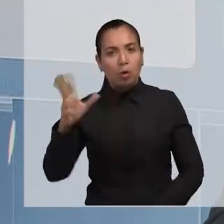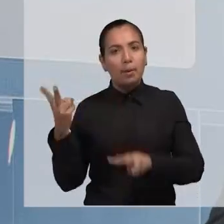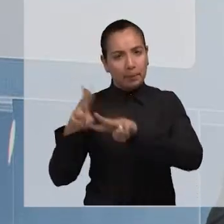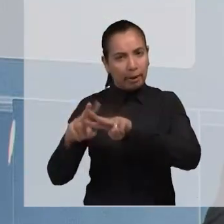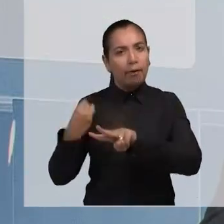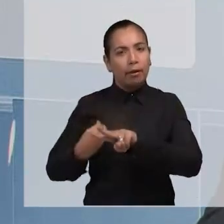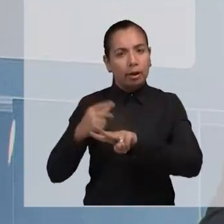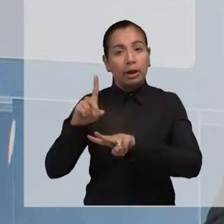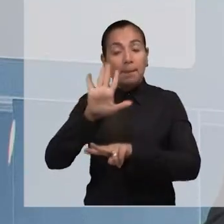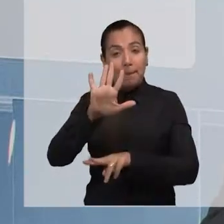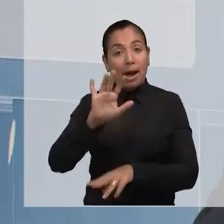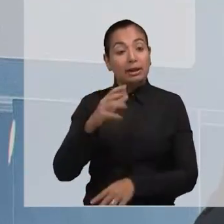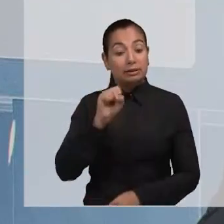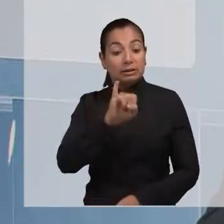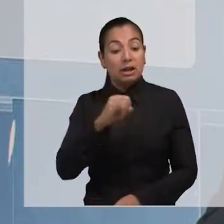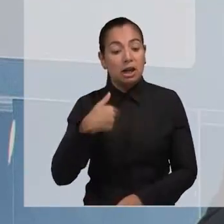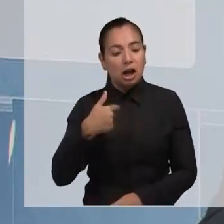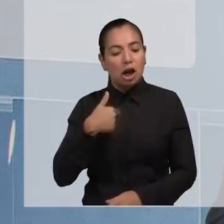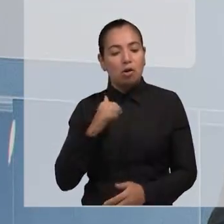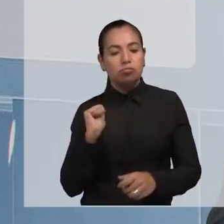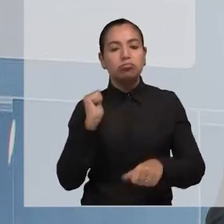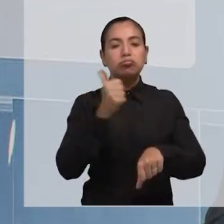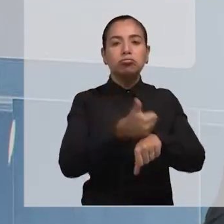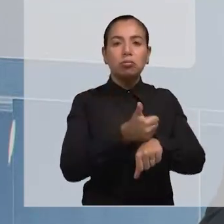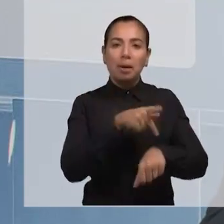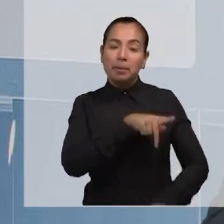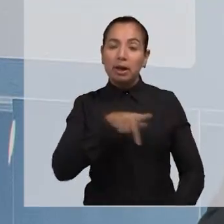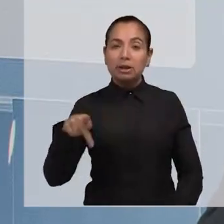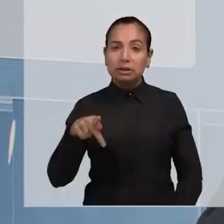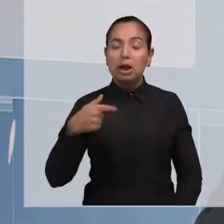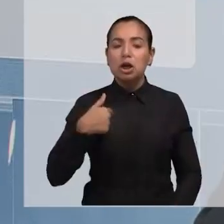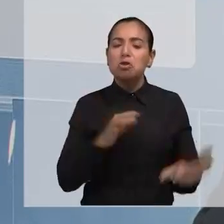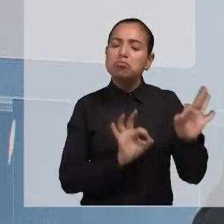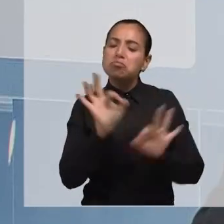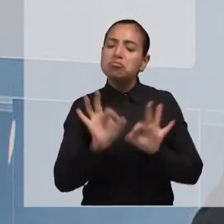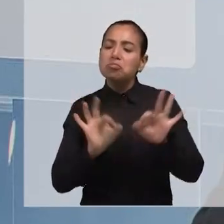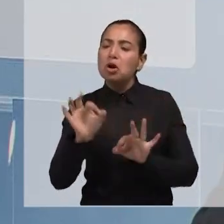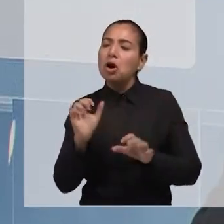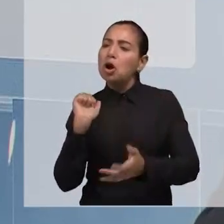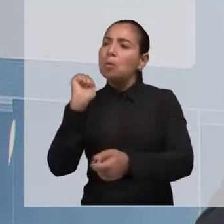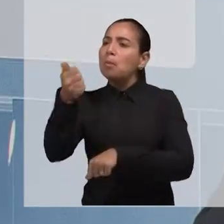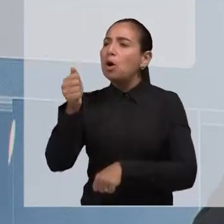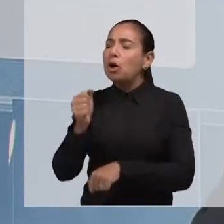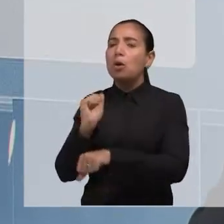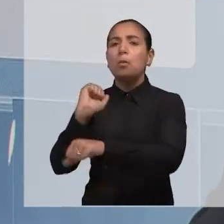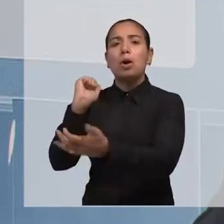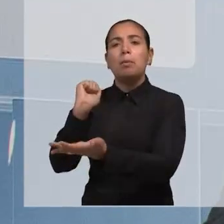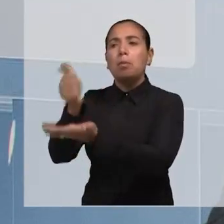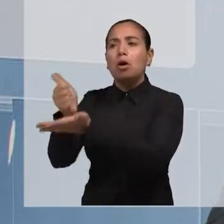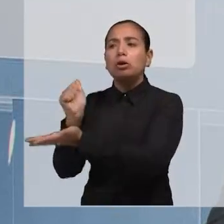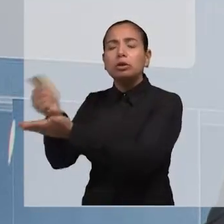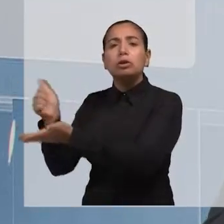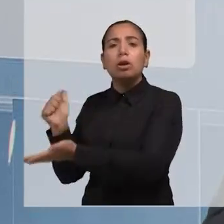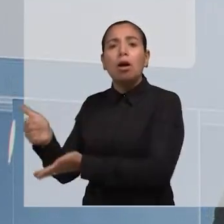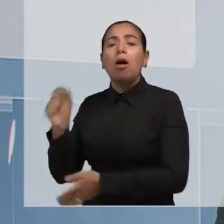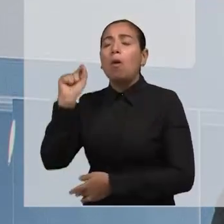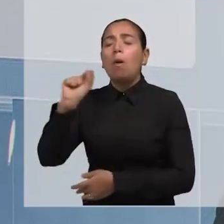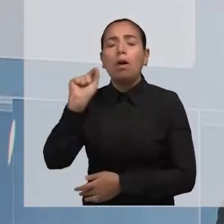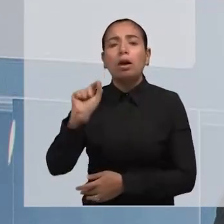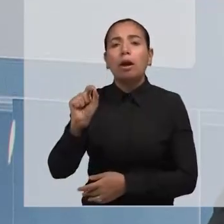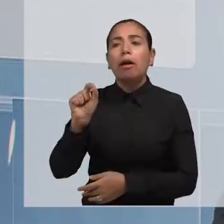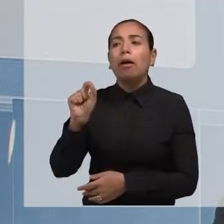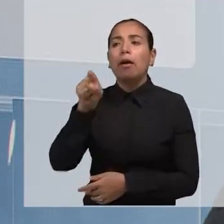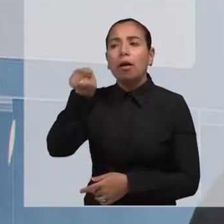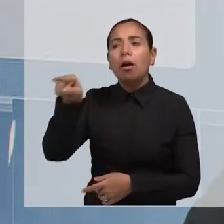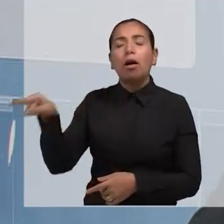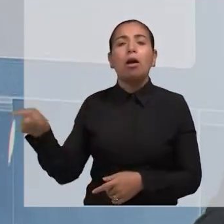assumir o poder e organizar a carga. Botar juiz para voltar para a caixinha dele, botar o Ministério